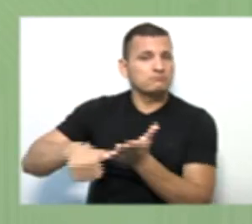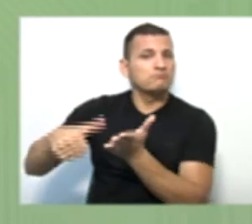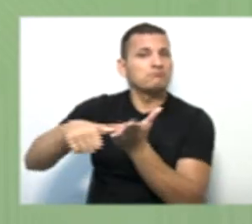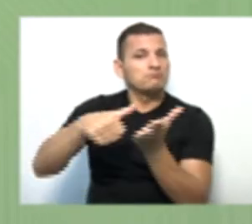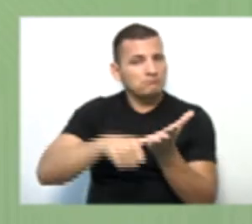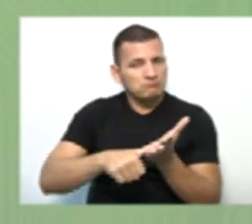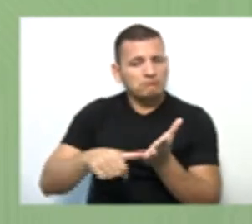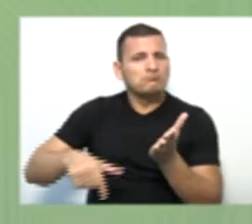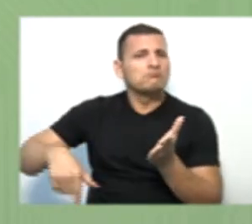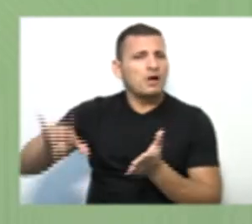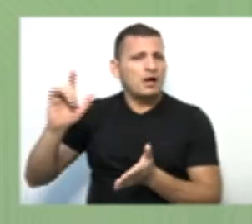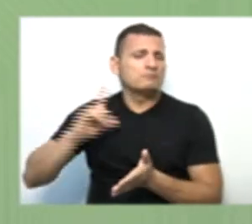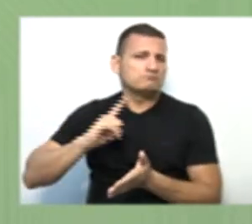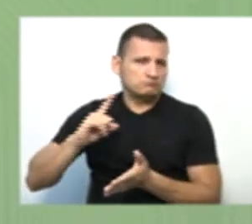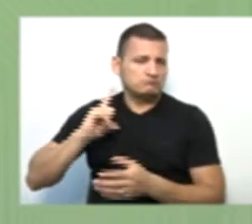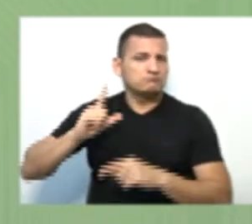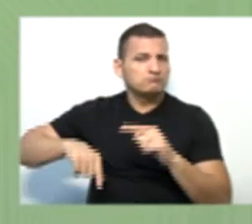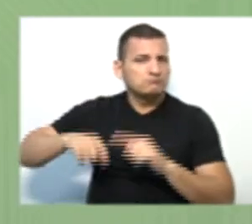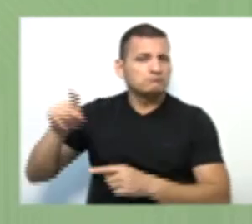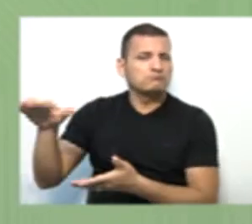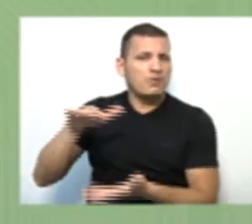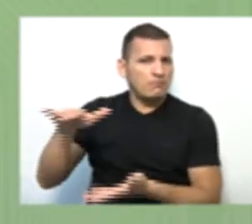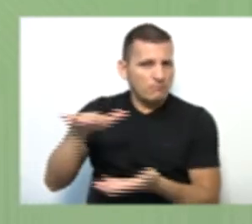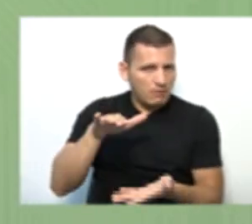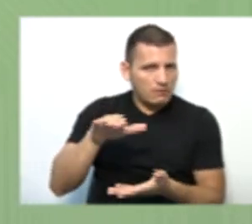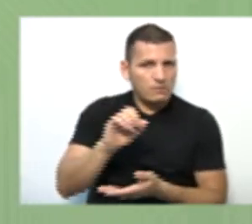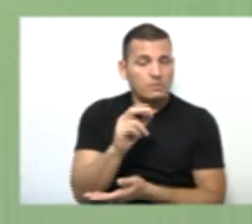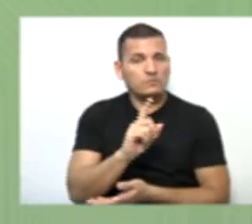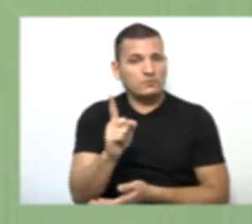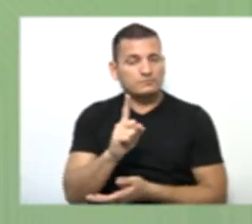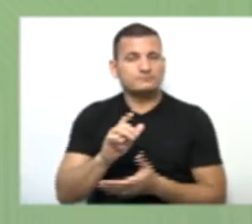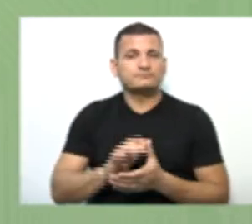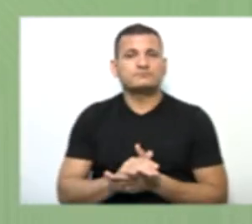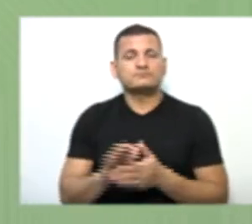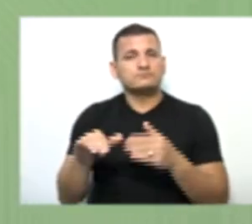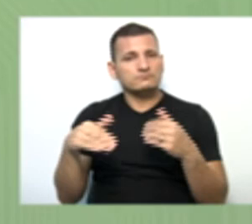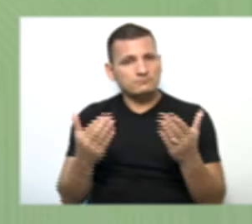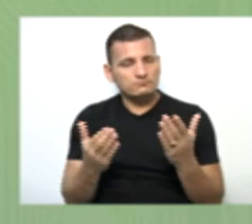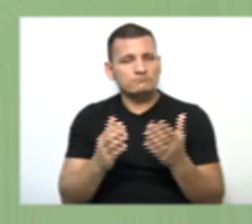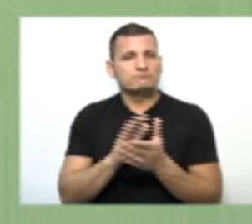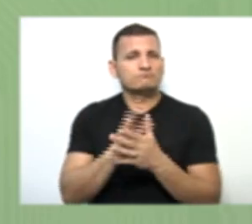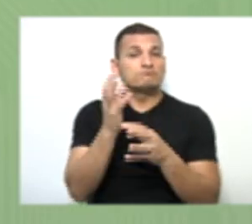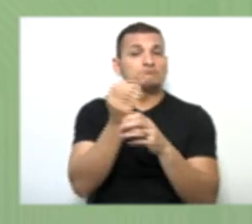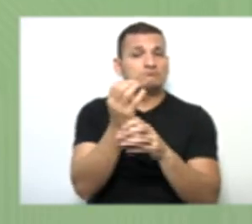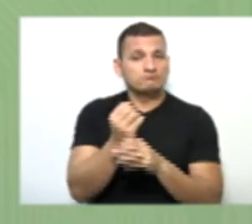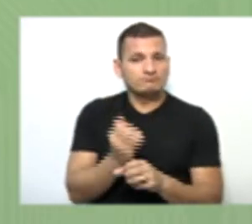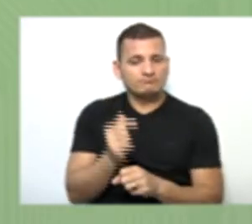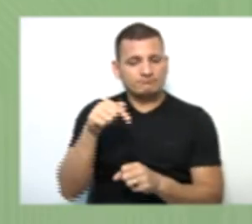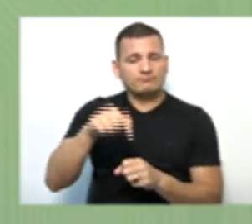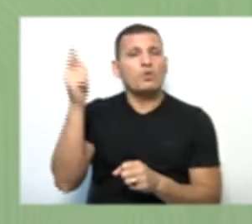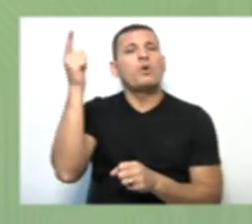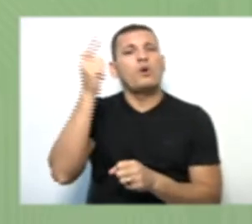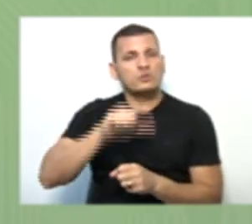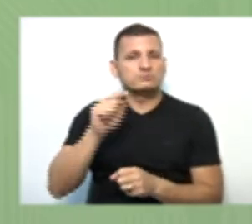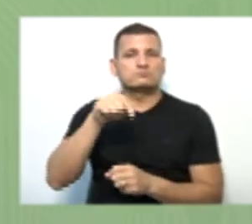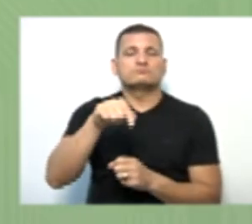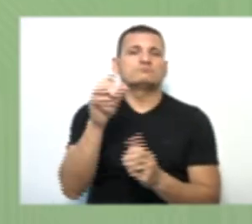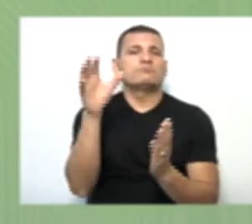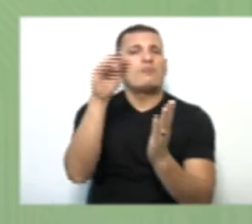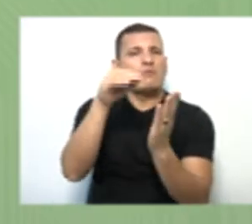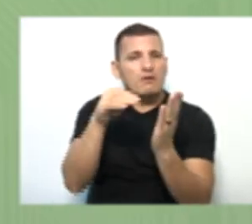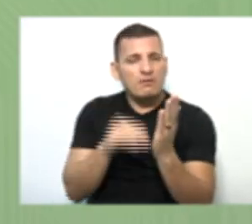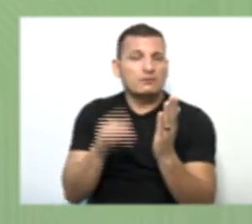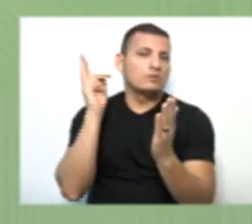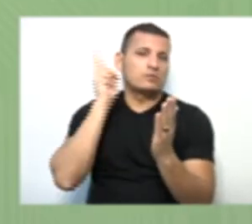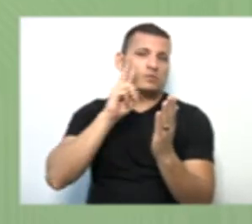mais com seus produtos ou não. Então, através da contabilidade, eu consigo levantar a história. Para